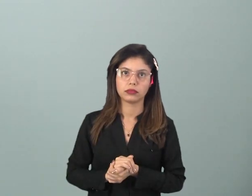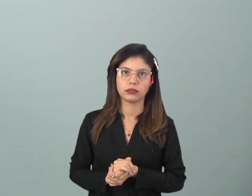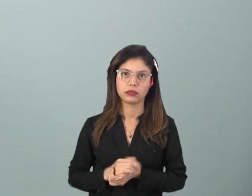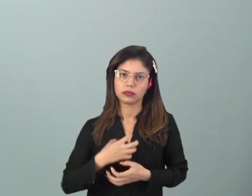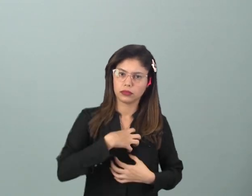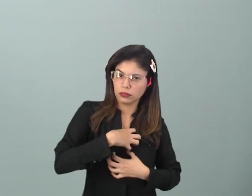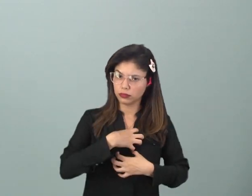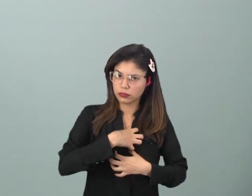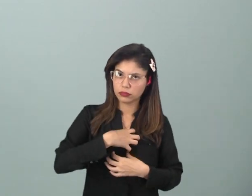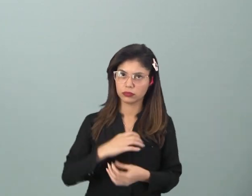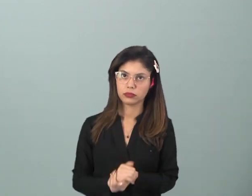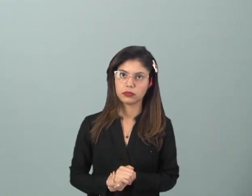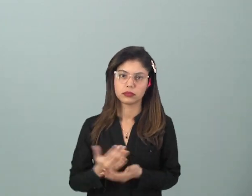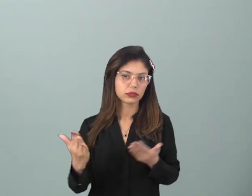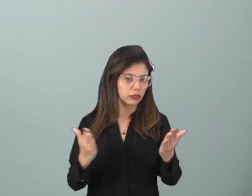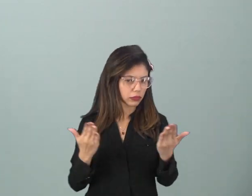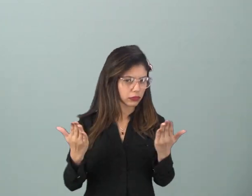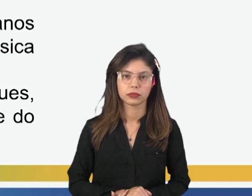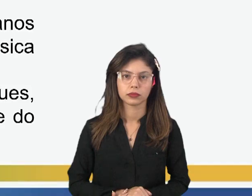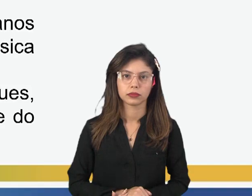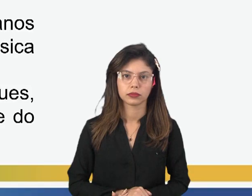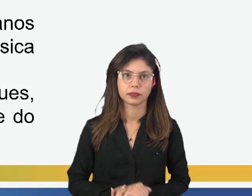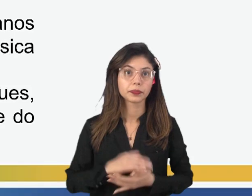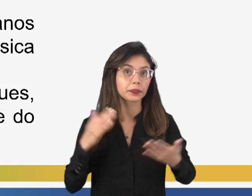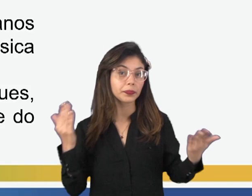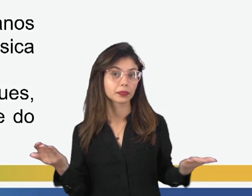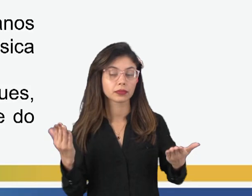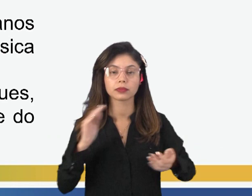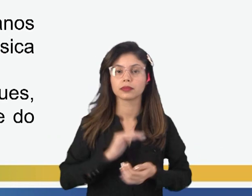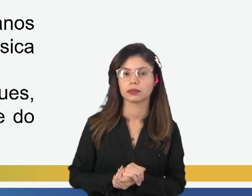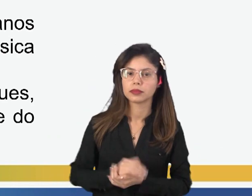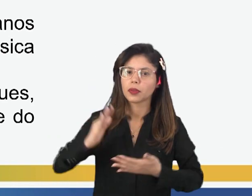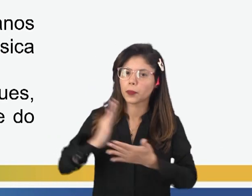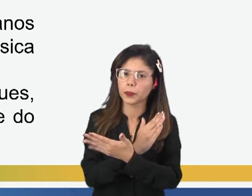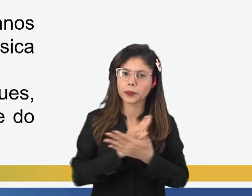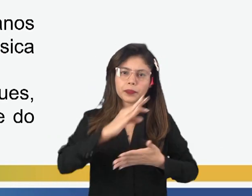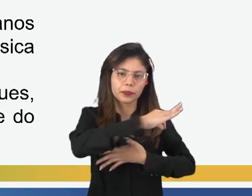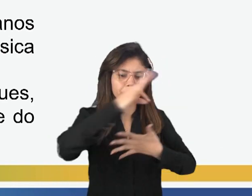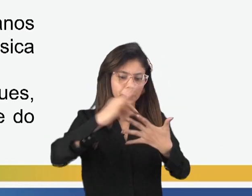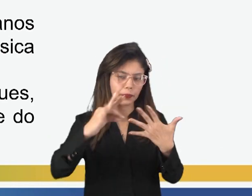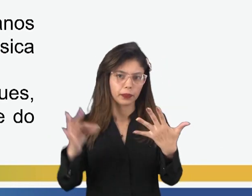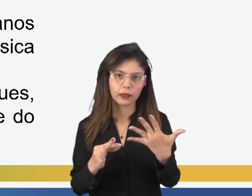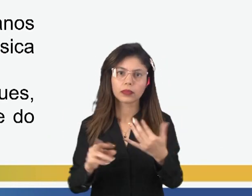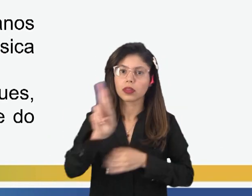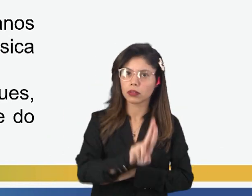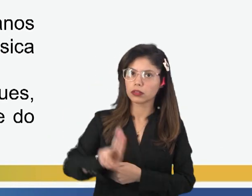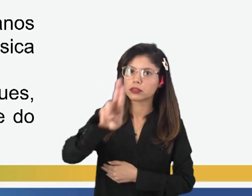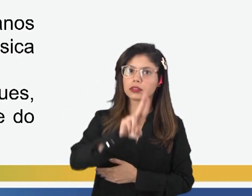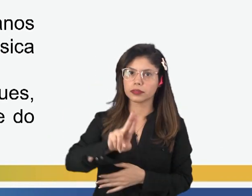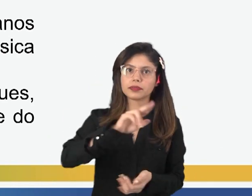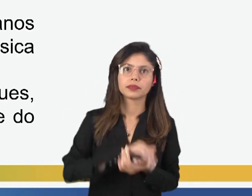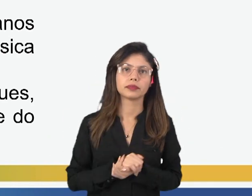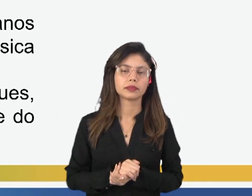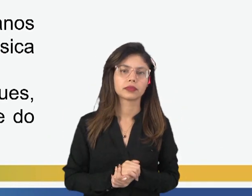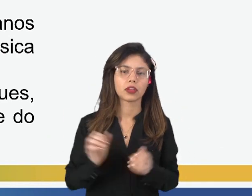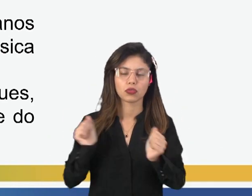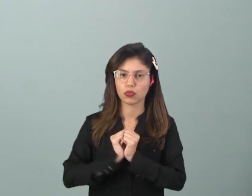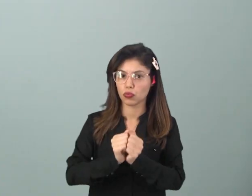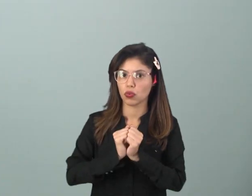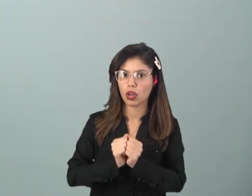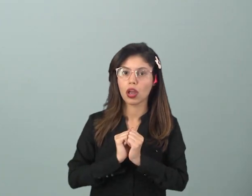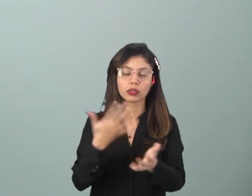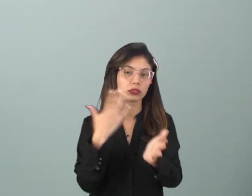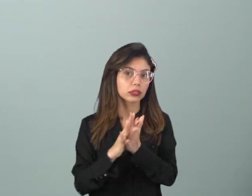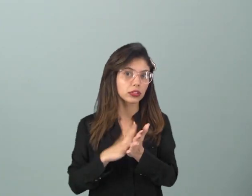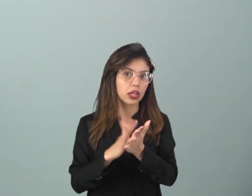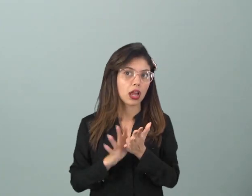são associados e são incorporados. Então, gente, alguns instrumentos de percussão que vão fazer parte da identidade do